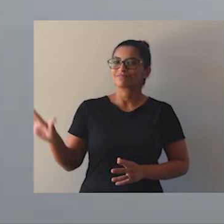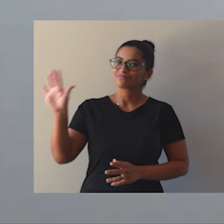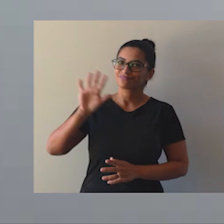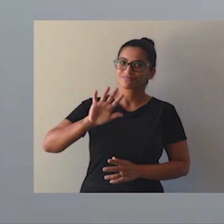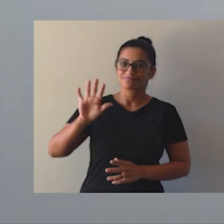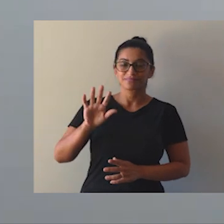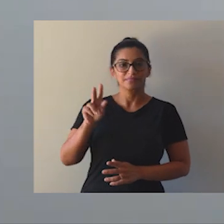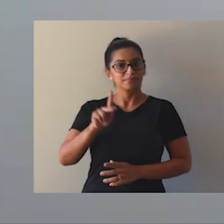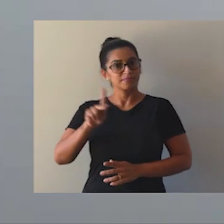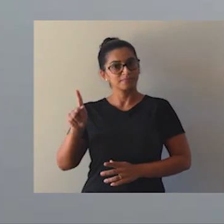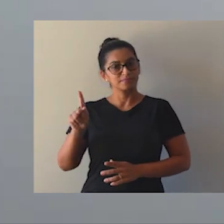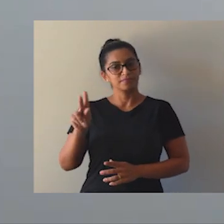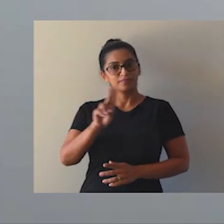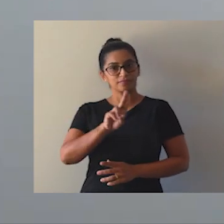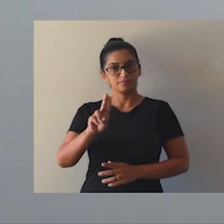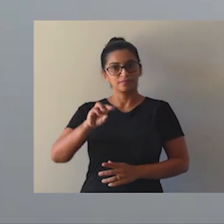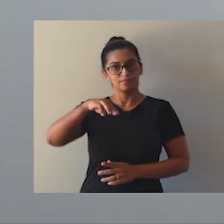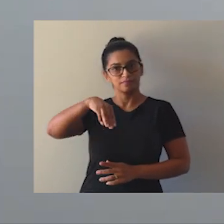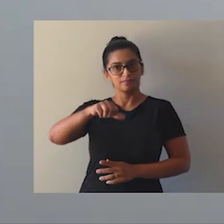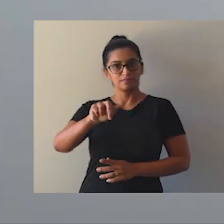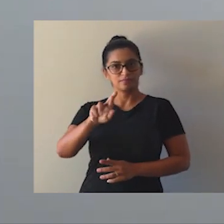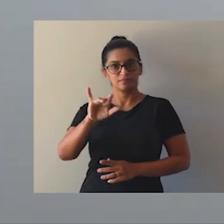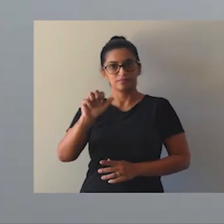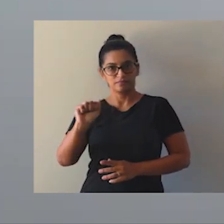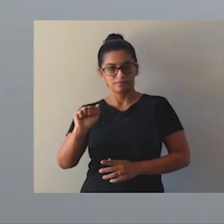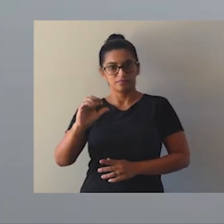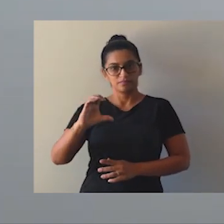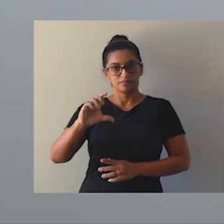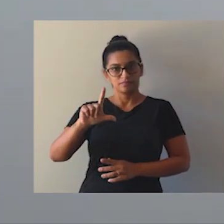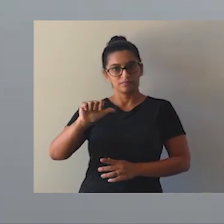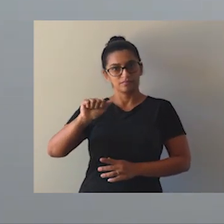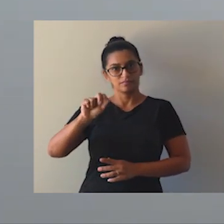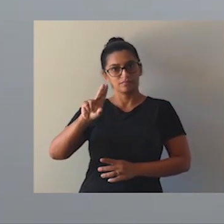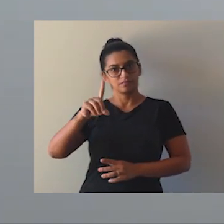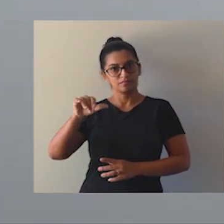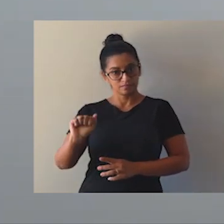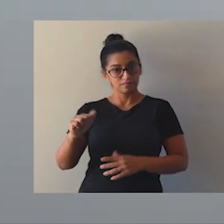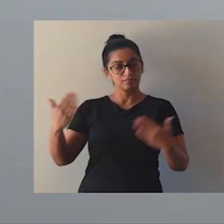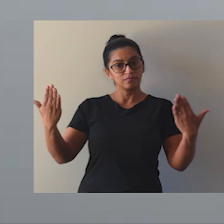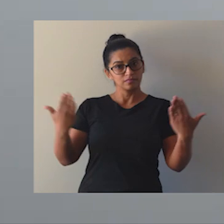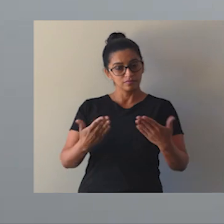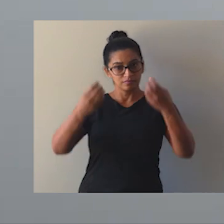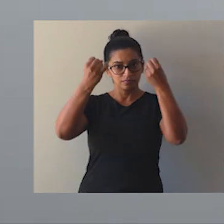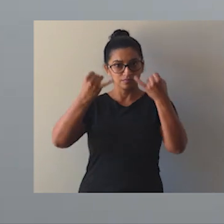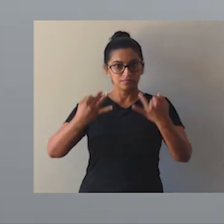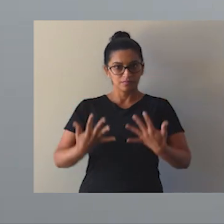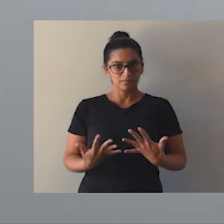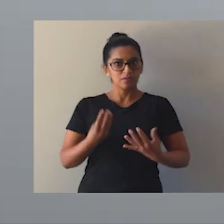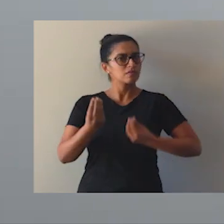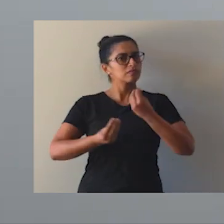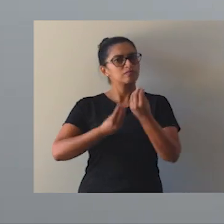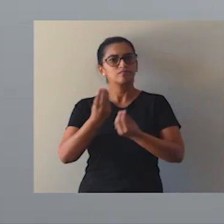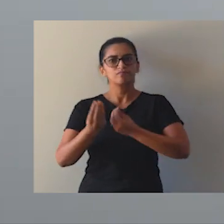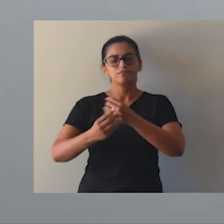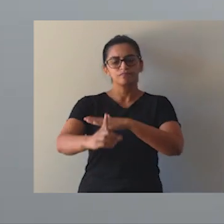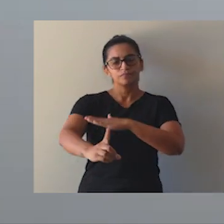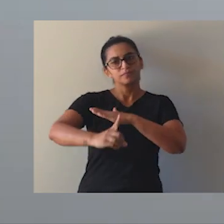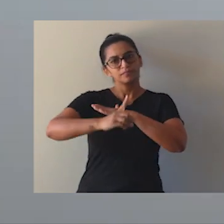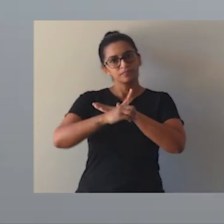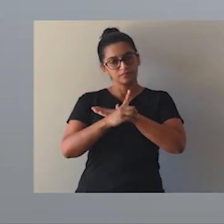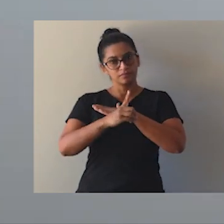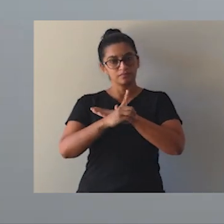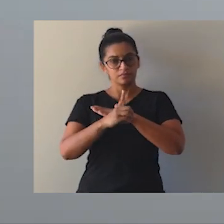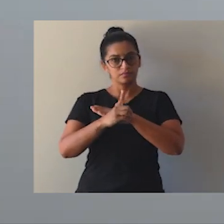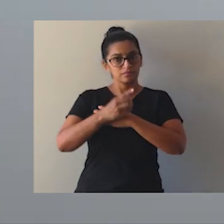Olá, eu sou a professora Maria Cláudia Carvalho. Estou aqui para falar um pouquinho do atendimento da criança com deficiência visual na